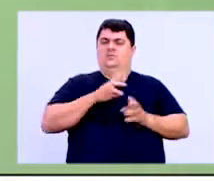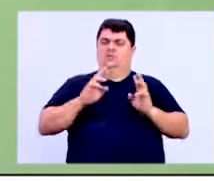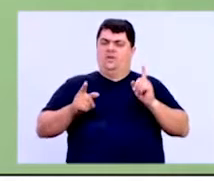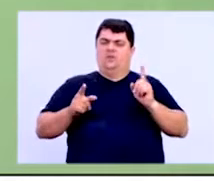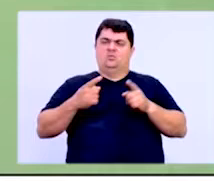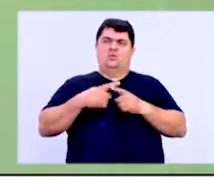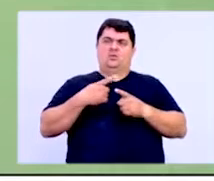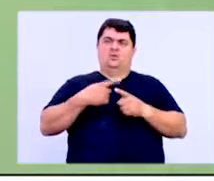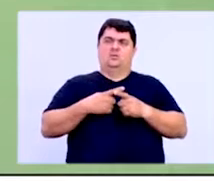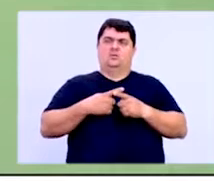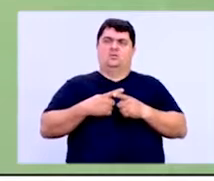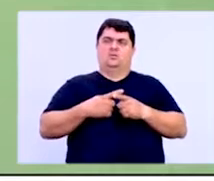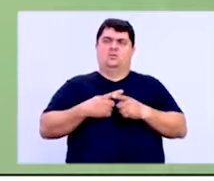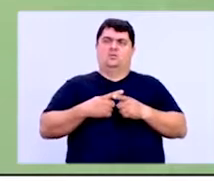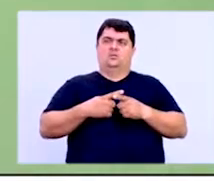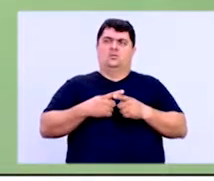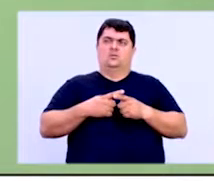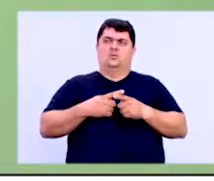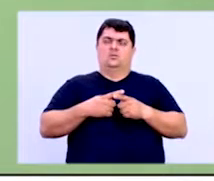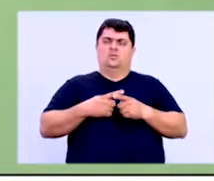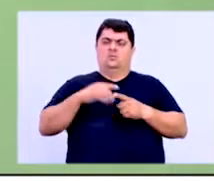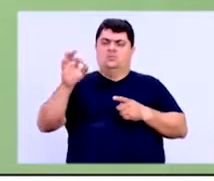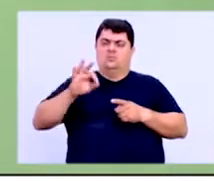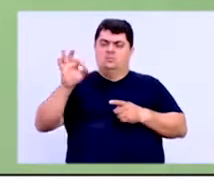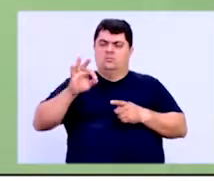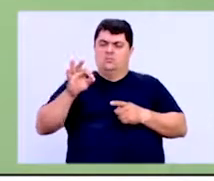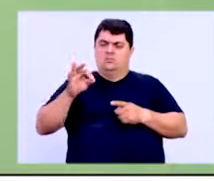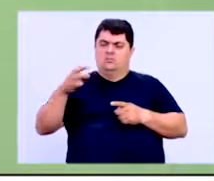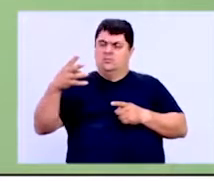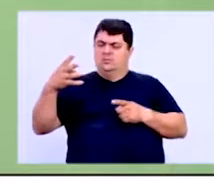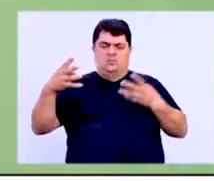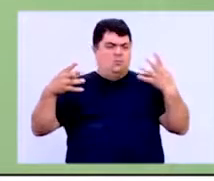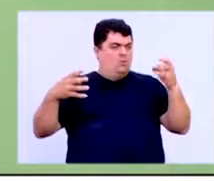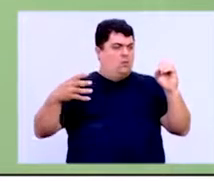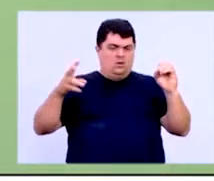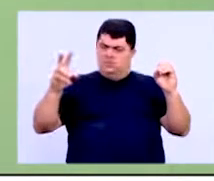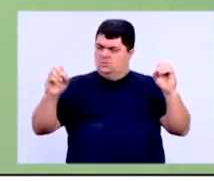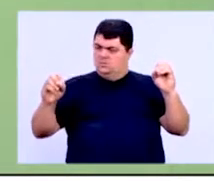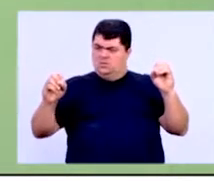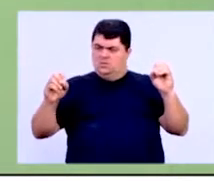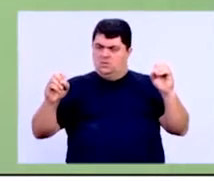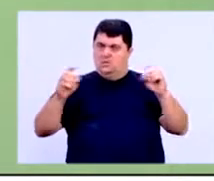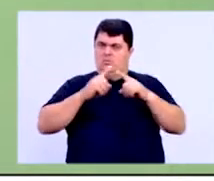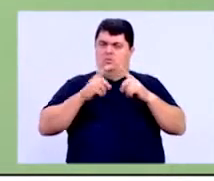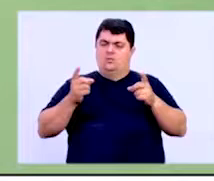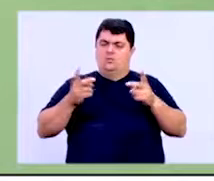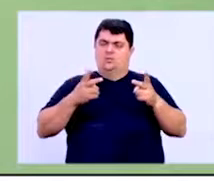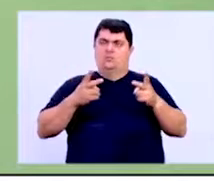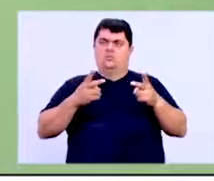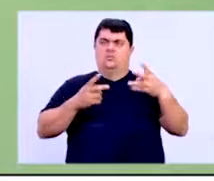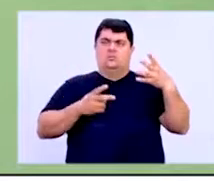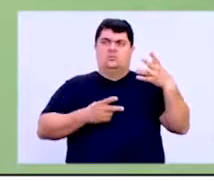diferença. Quanto é a porcentagem em relação ao preço de venda? A porcentagem